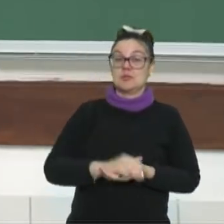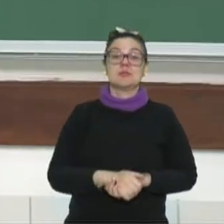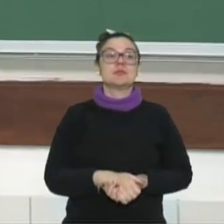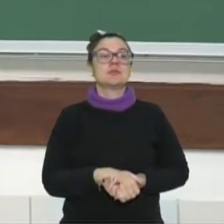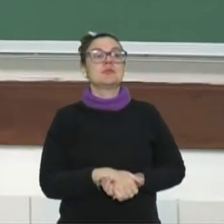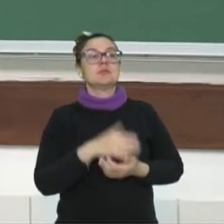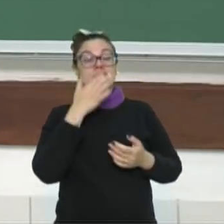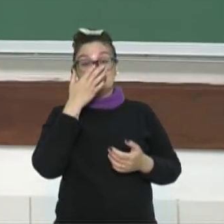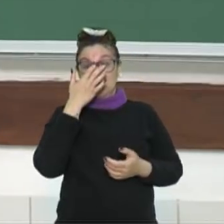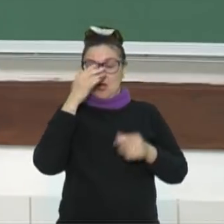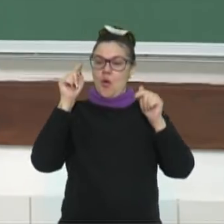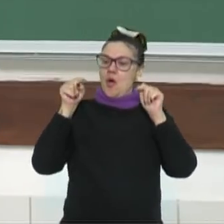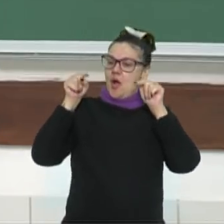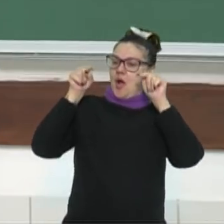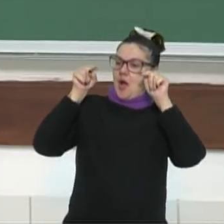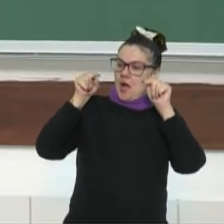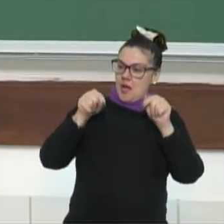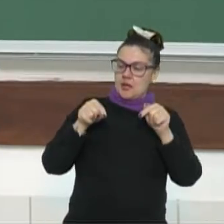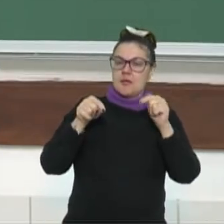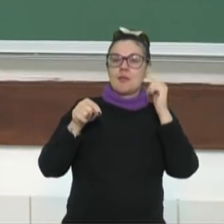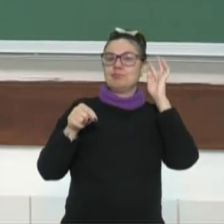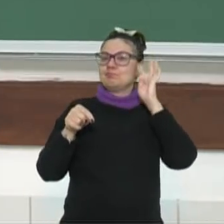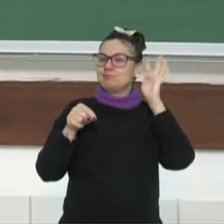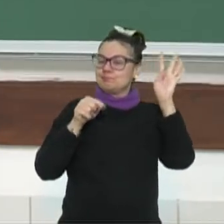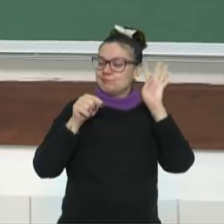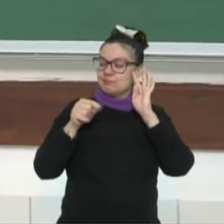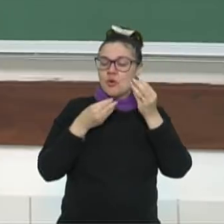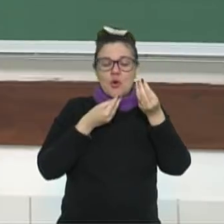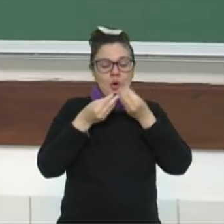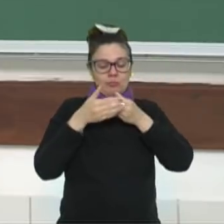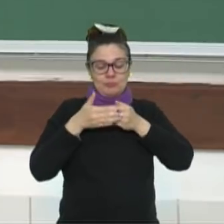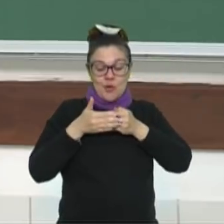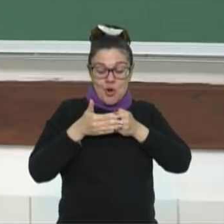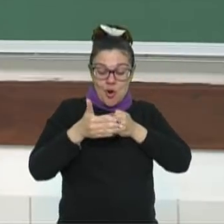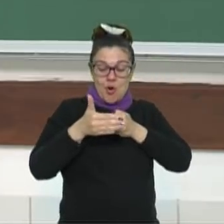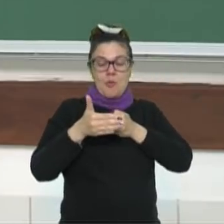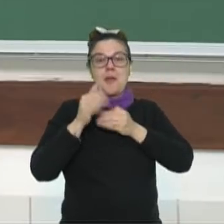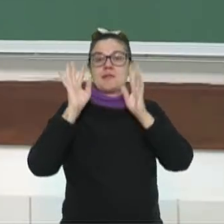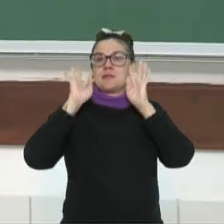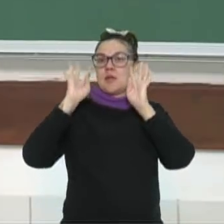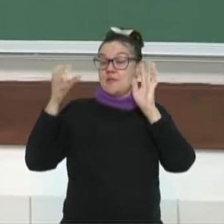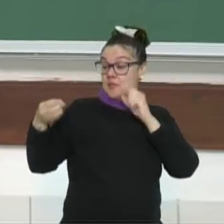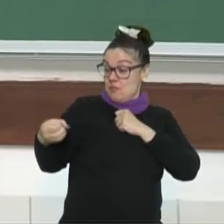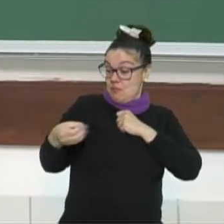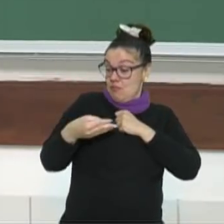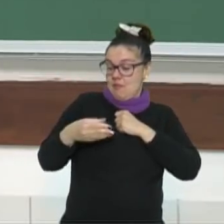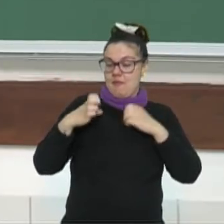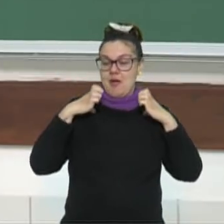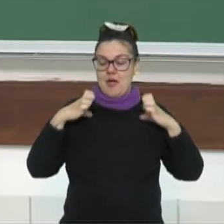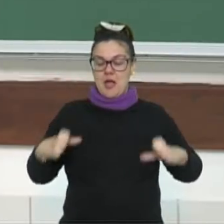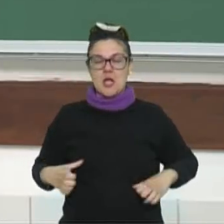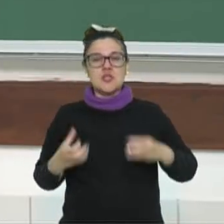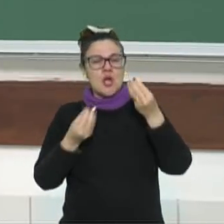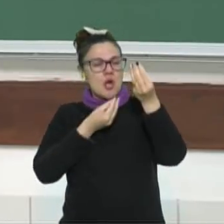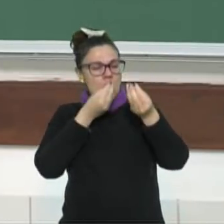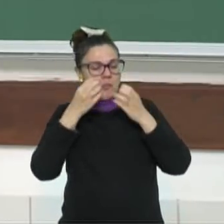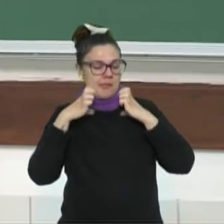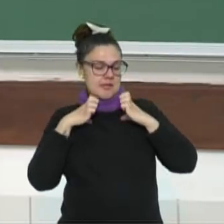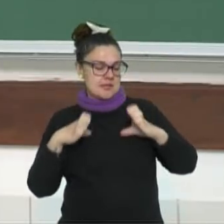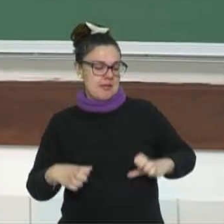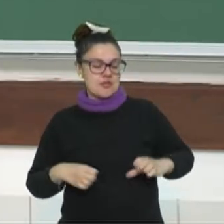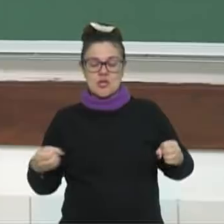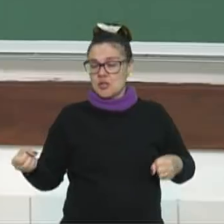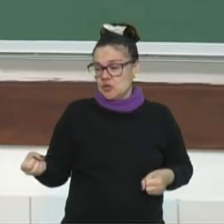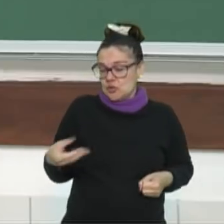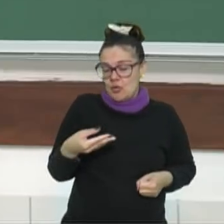esboço de como se inicia essa reflexão ética, de como essa ética se volta para questões